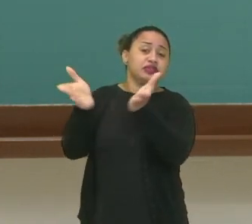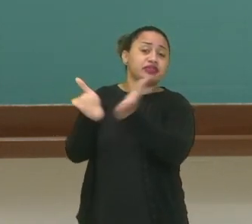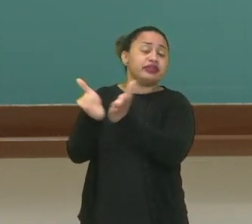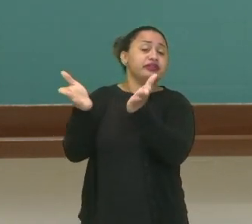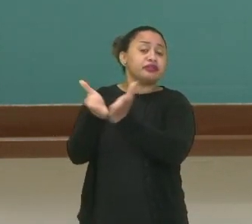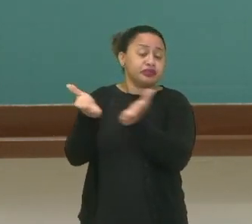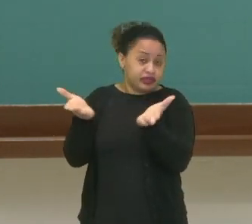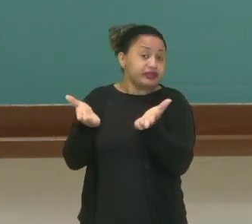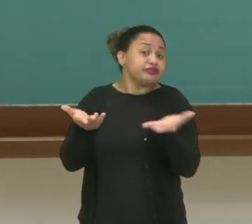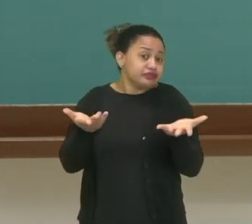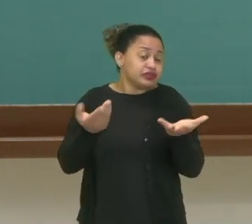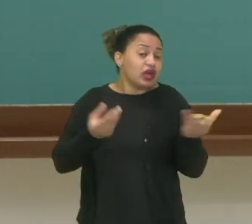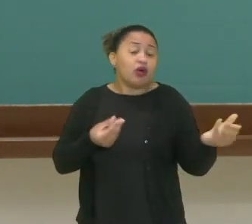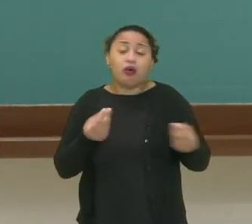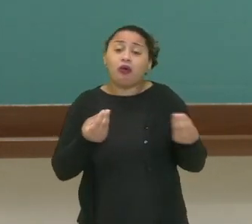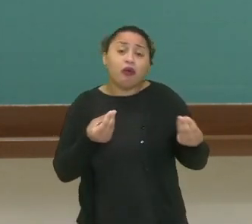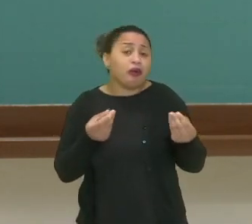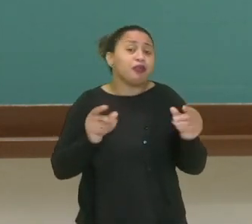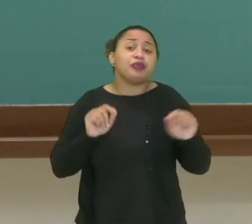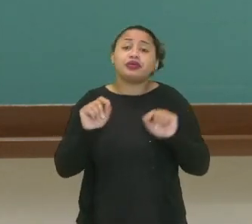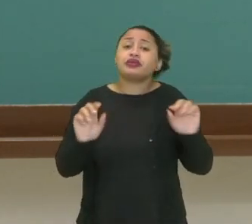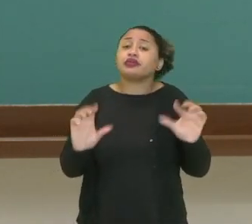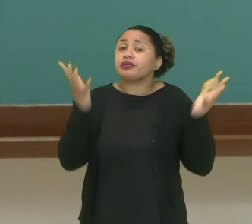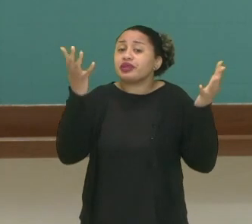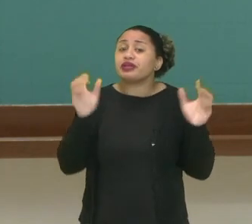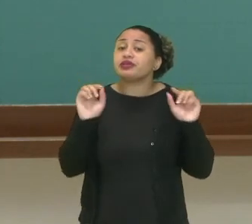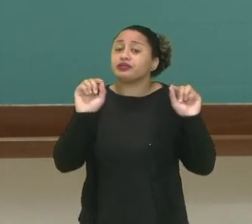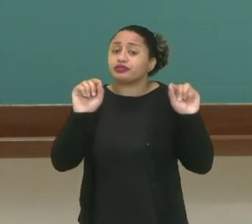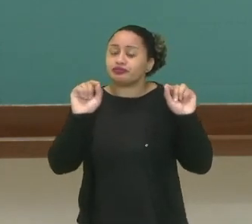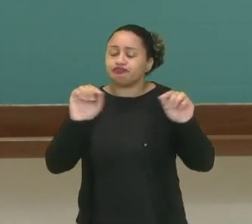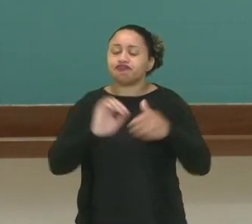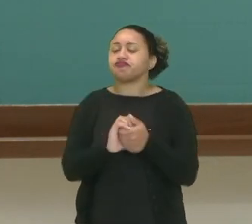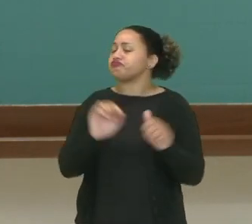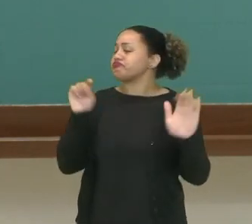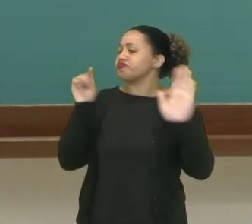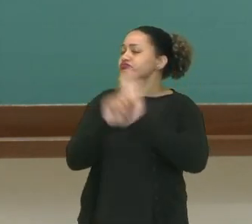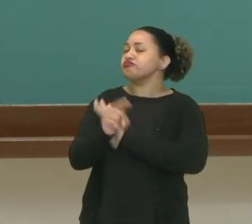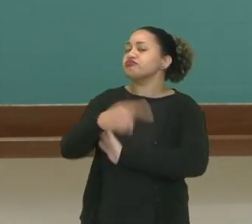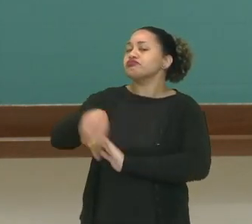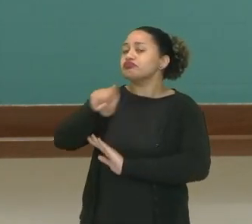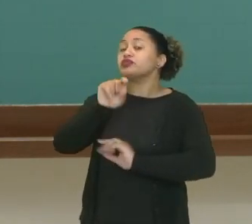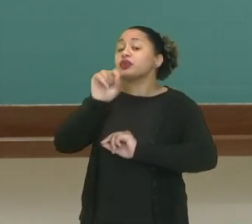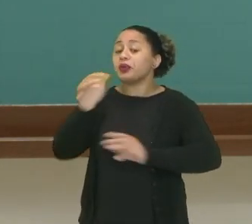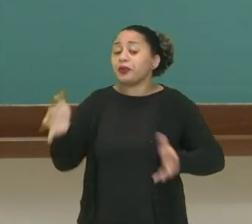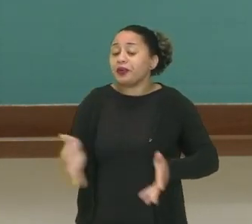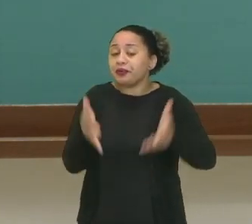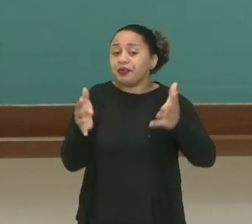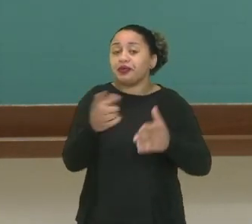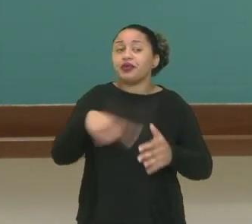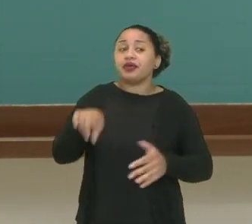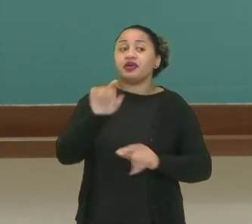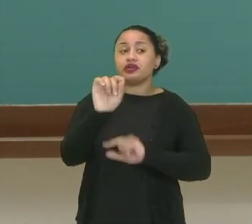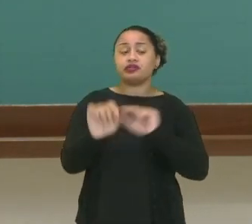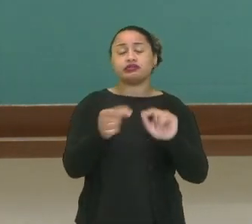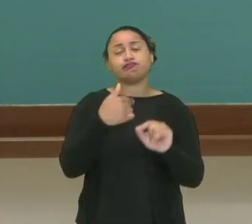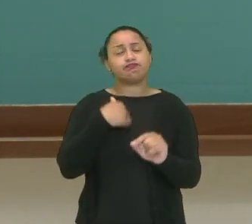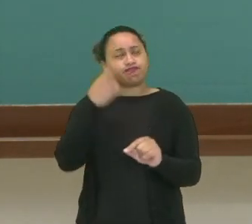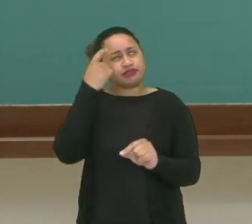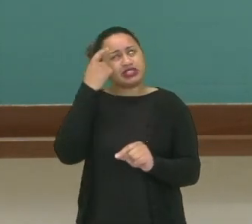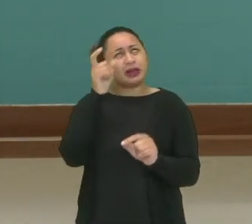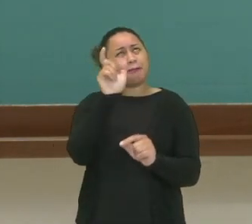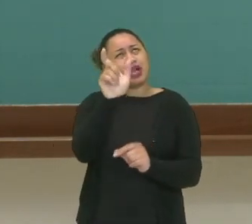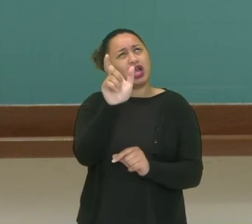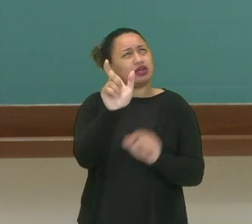objetivo como a redução da pobreza? Esse questionamento deve suscitar a você